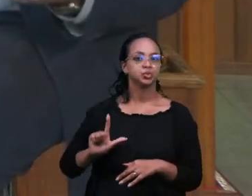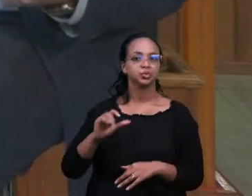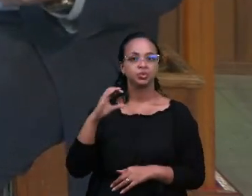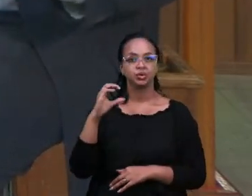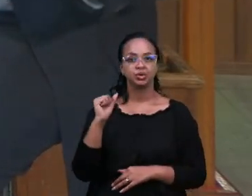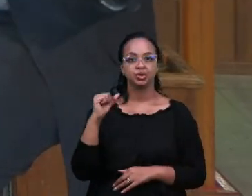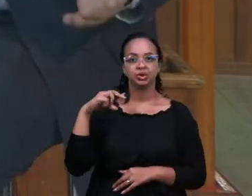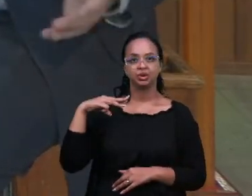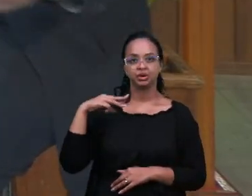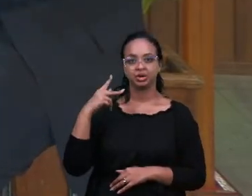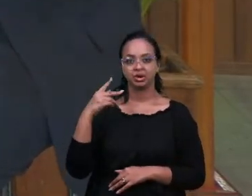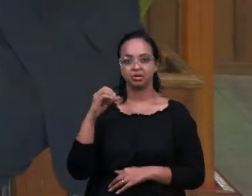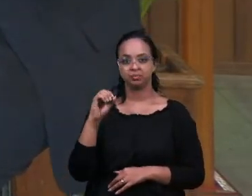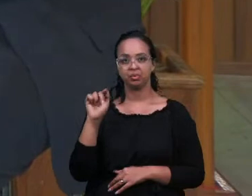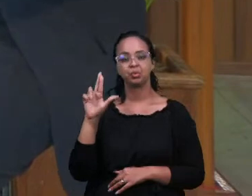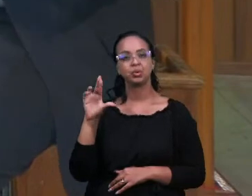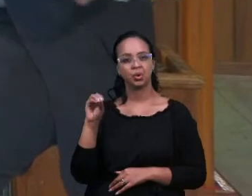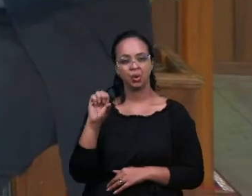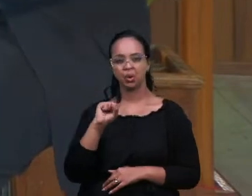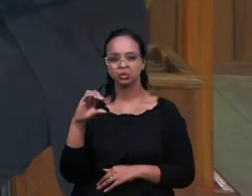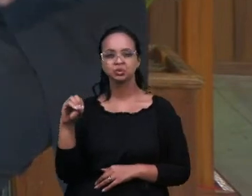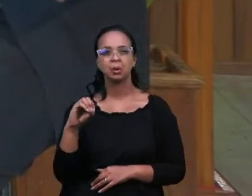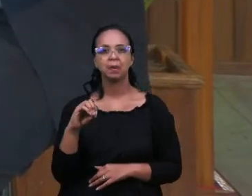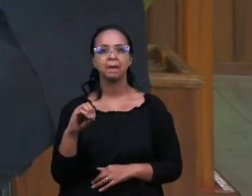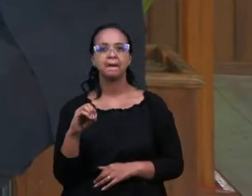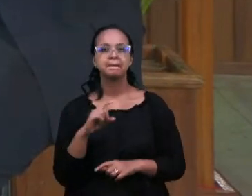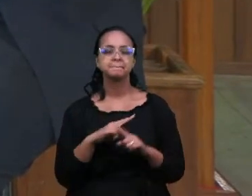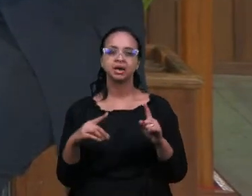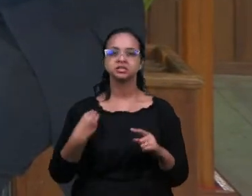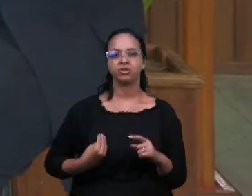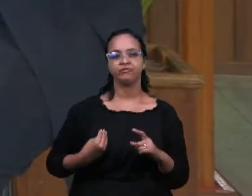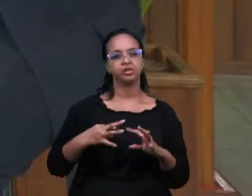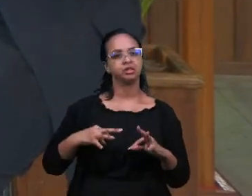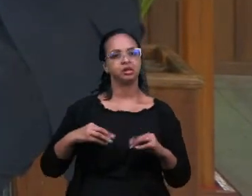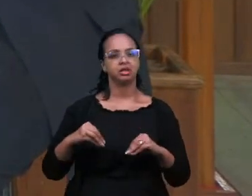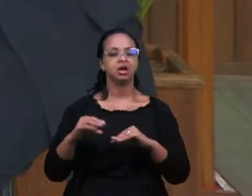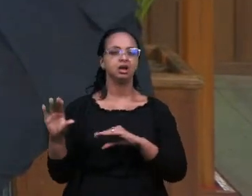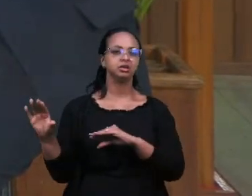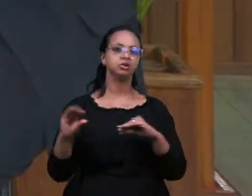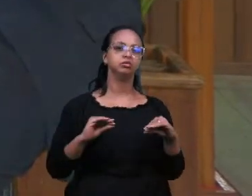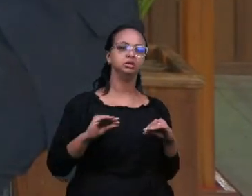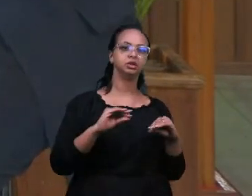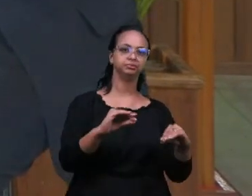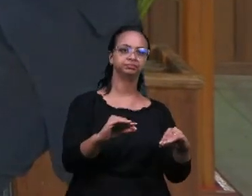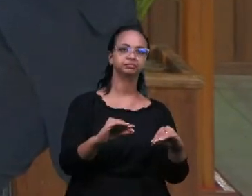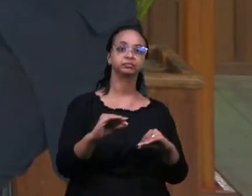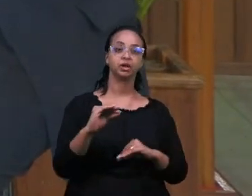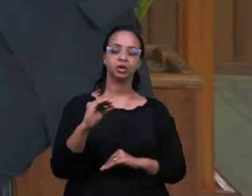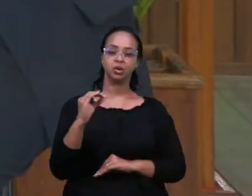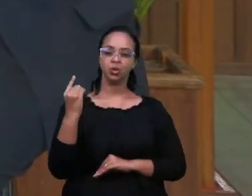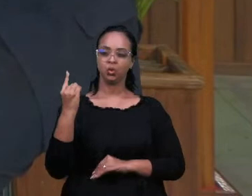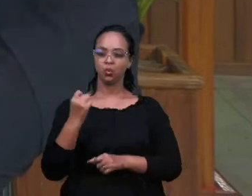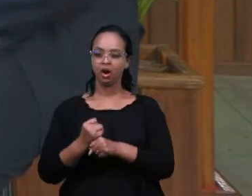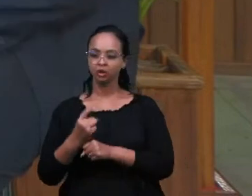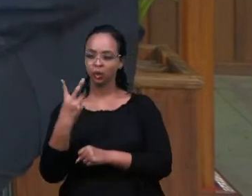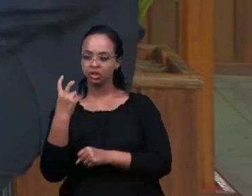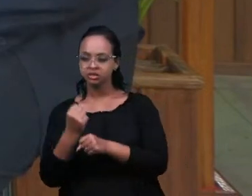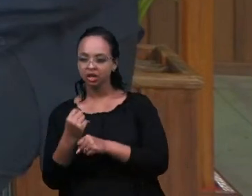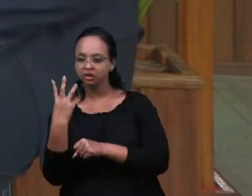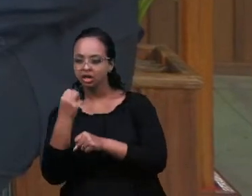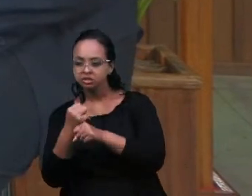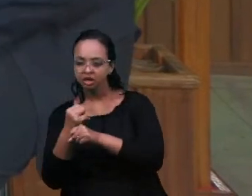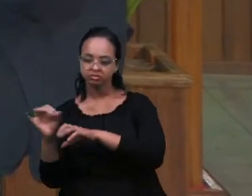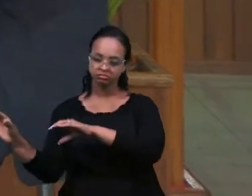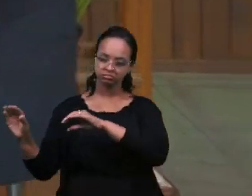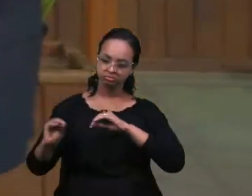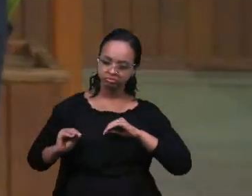trás, mas é mais ou menos isso a vida inteira. Então são 1, 2 anos, 3 anos em um lugar e vamos seguindo